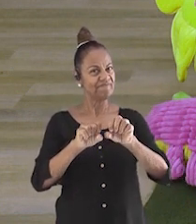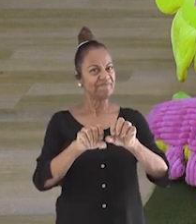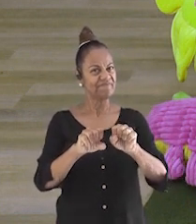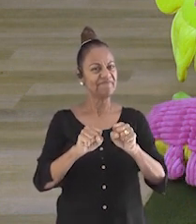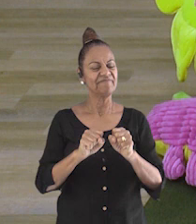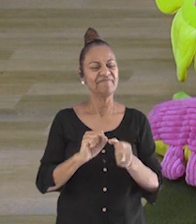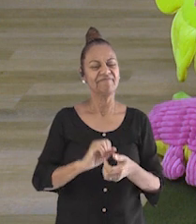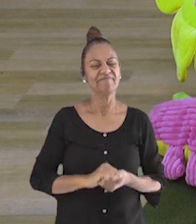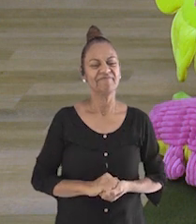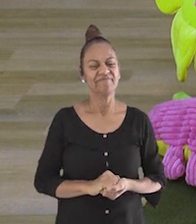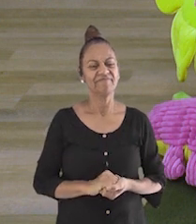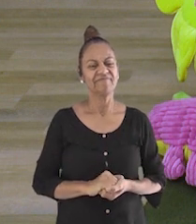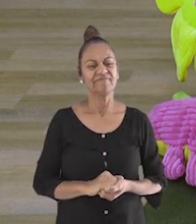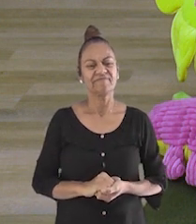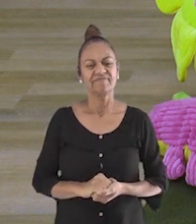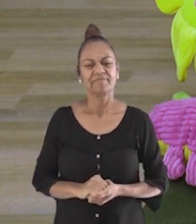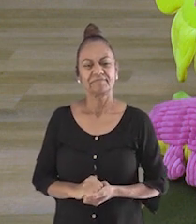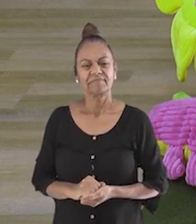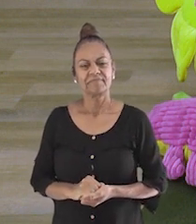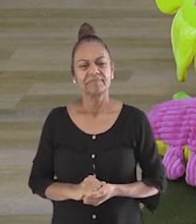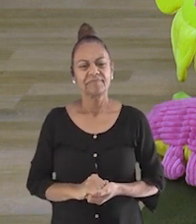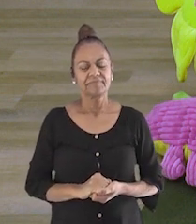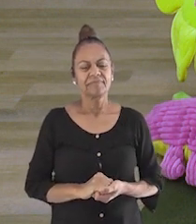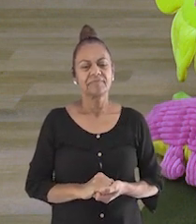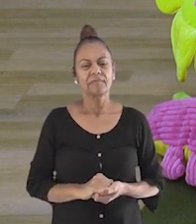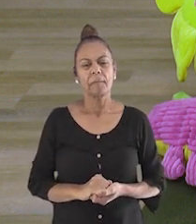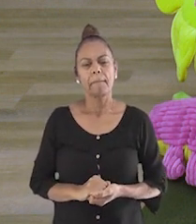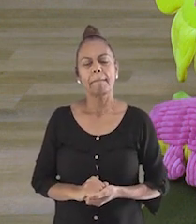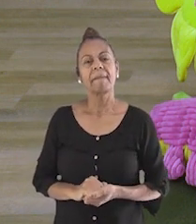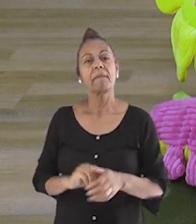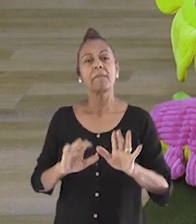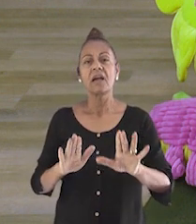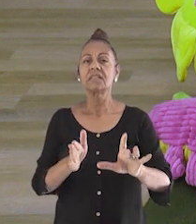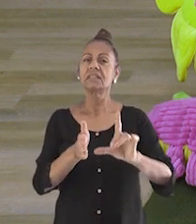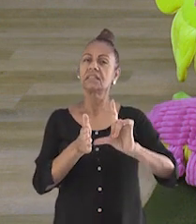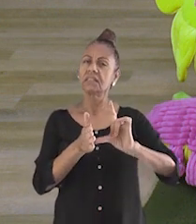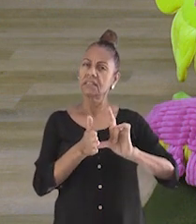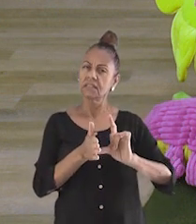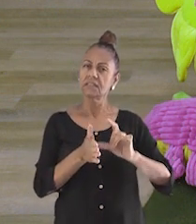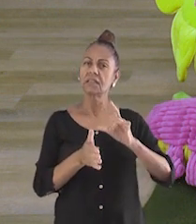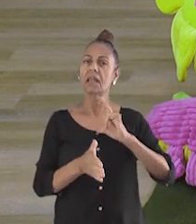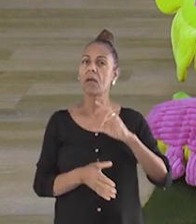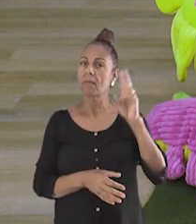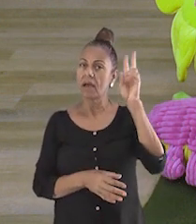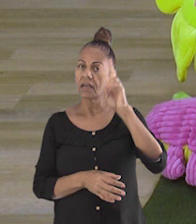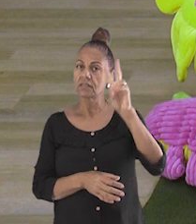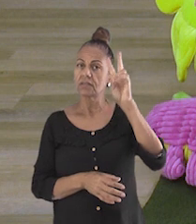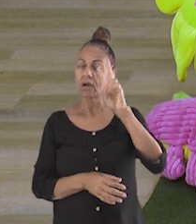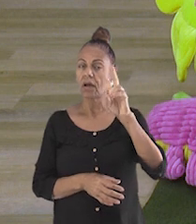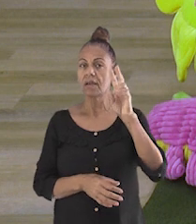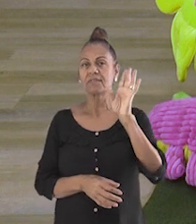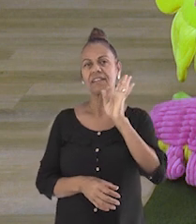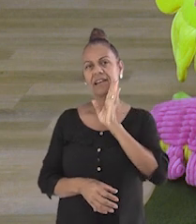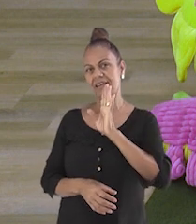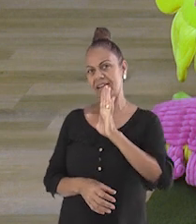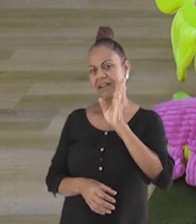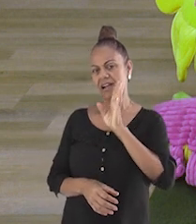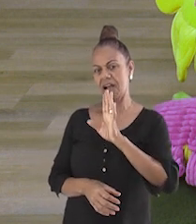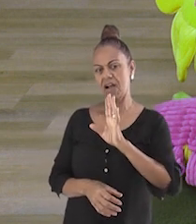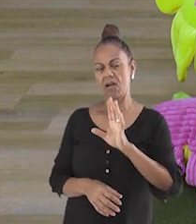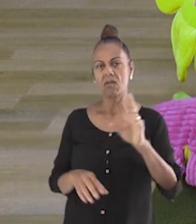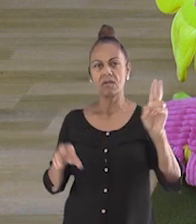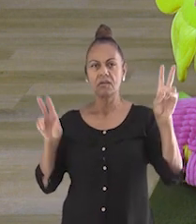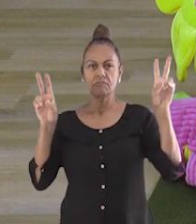mão na massa. Mas antes, eu quero contar uma